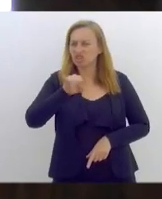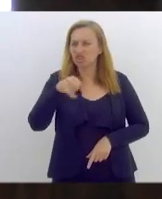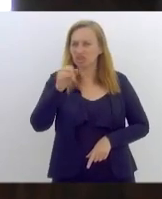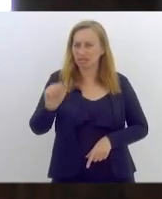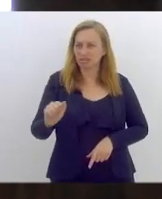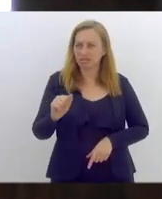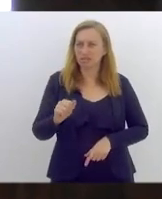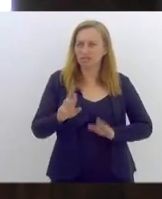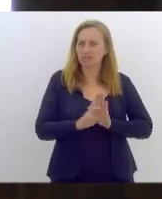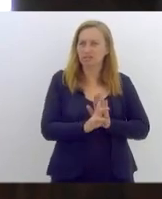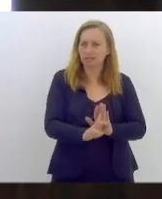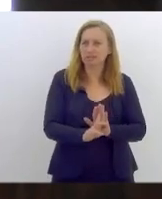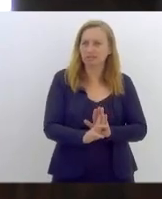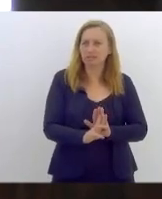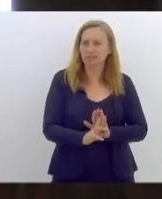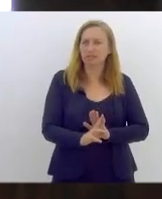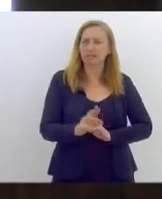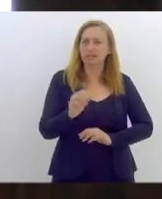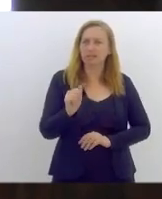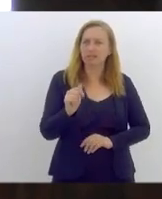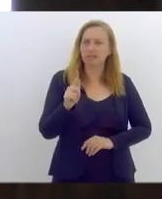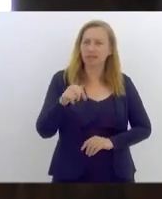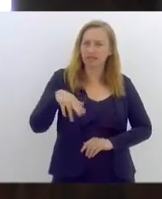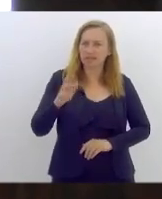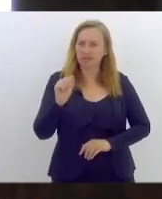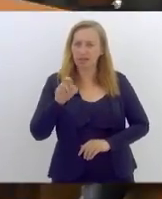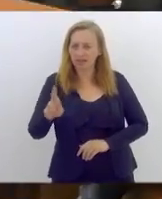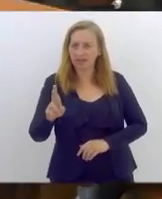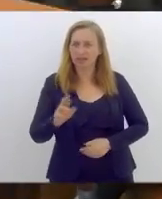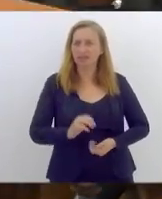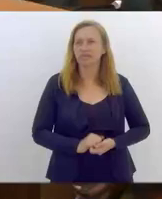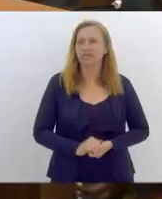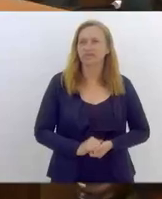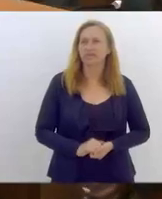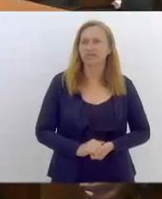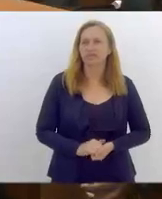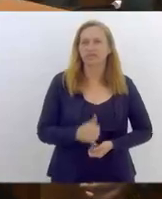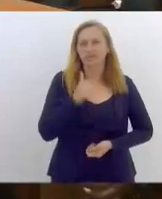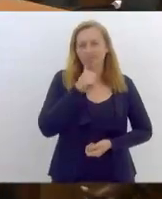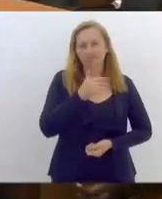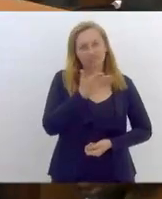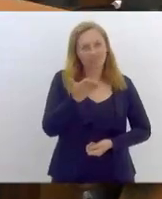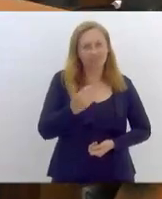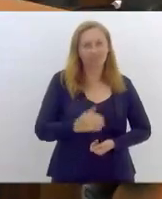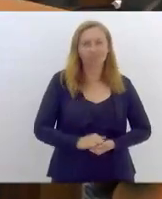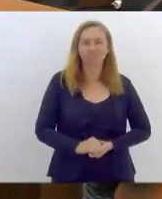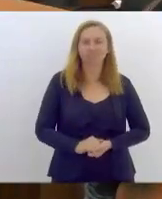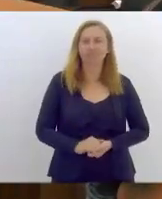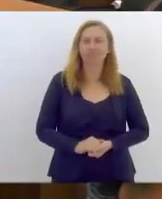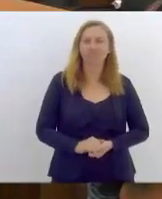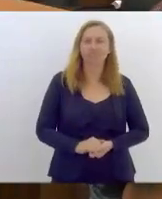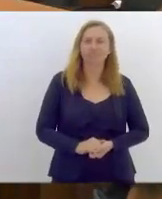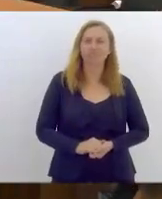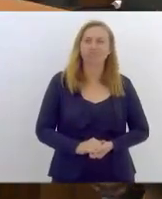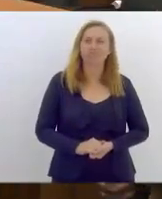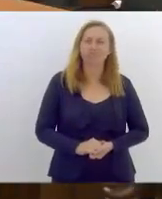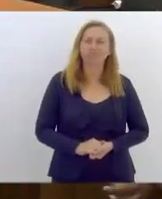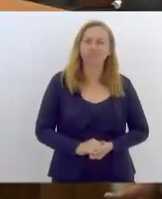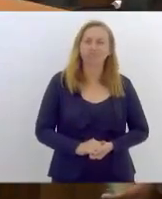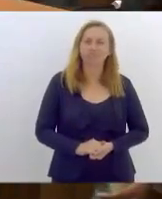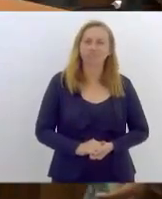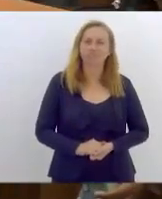representada pela Dria de Aguiar. Essa mulher. Mídia Ninja, rede